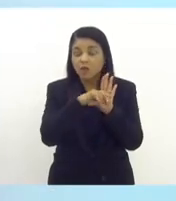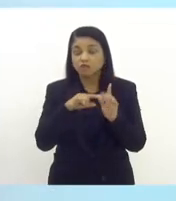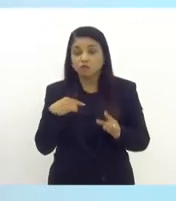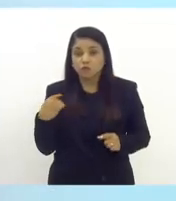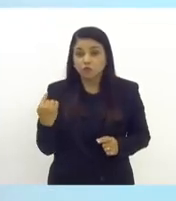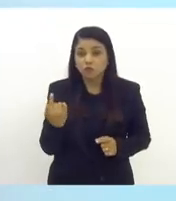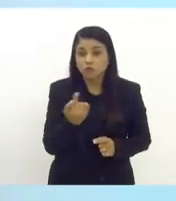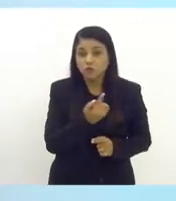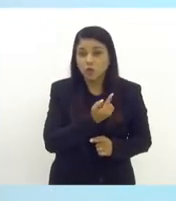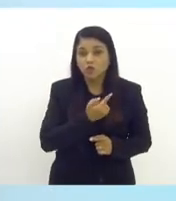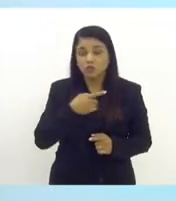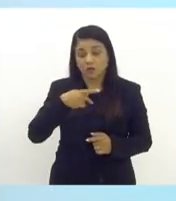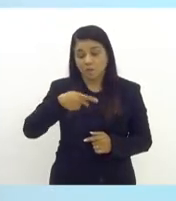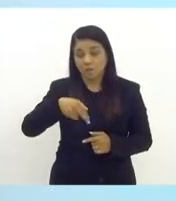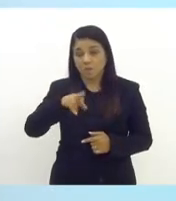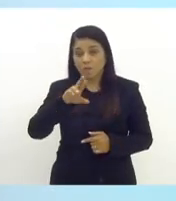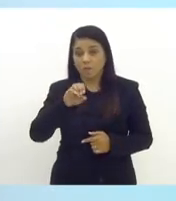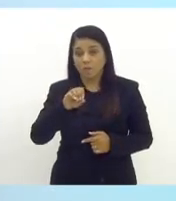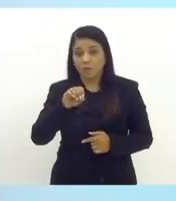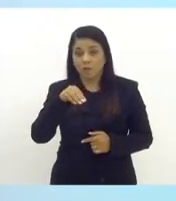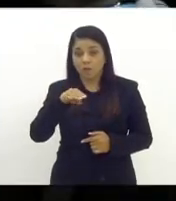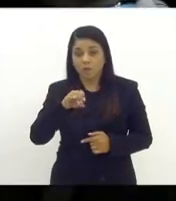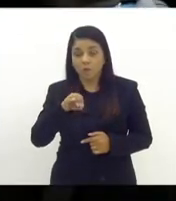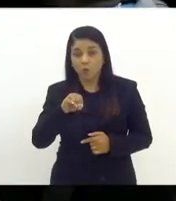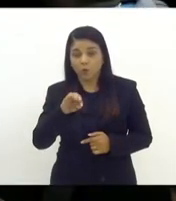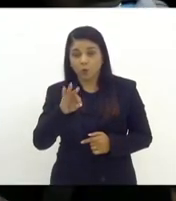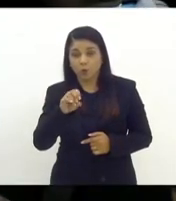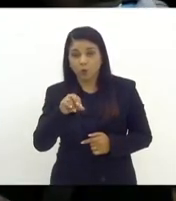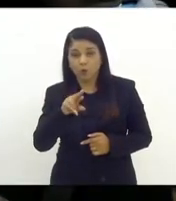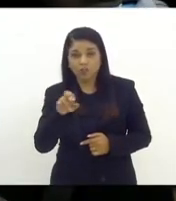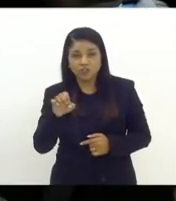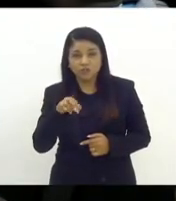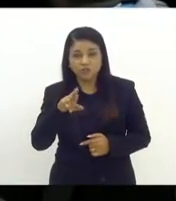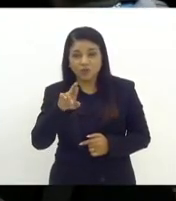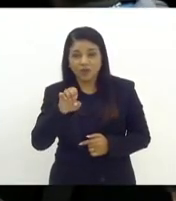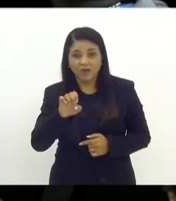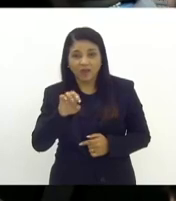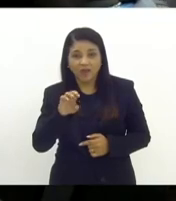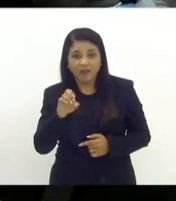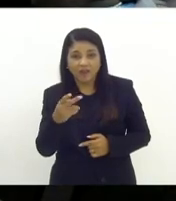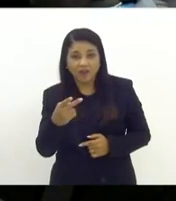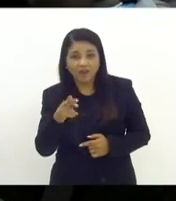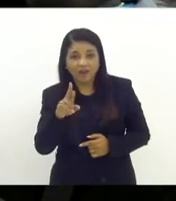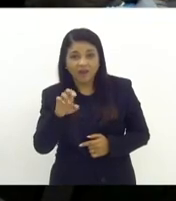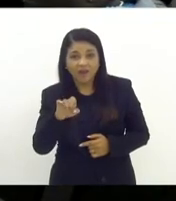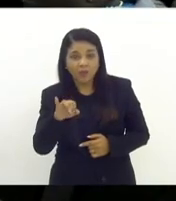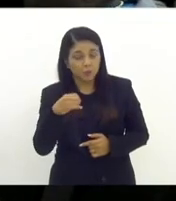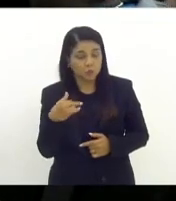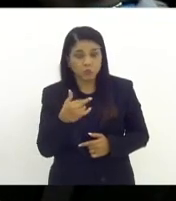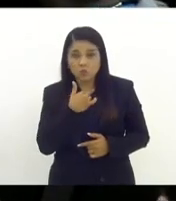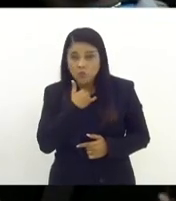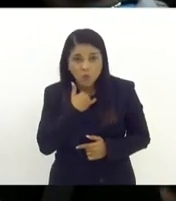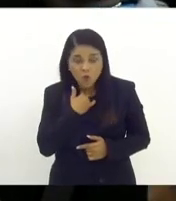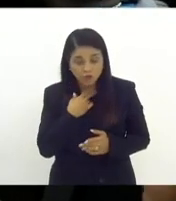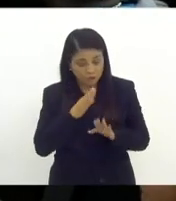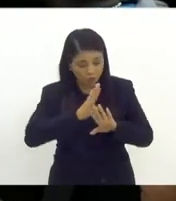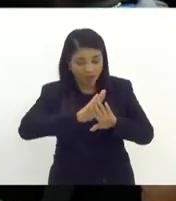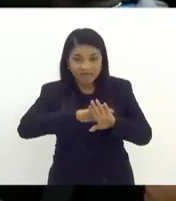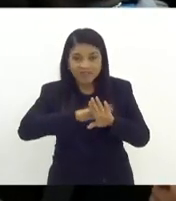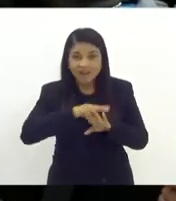do Recreio e botou atrás da nossa autorização da isso não pode tá errado ele fazer um negócio desse e tem mais